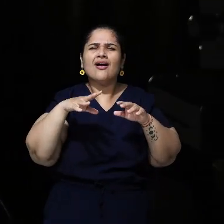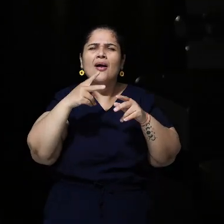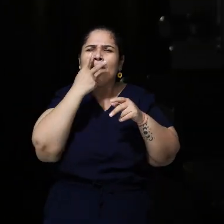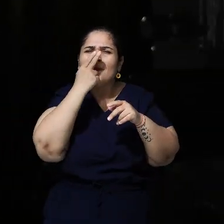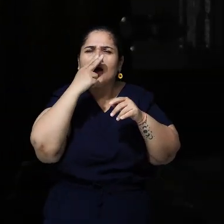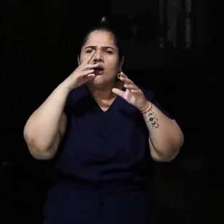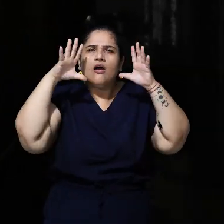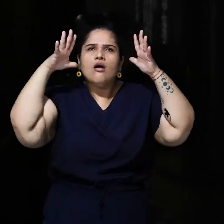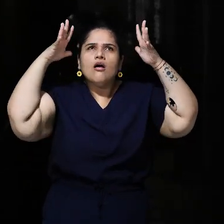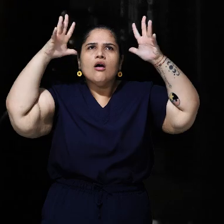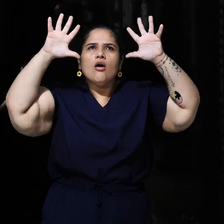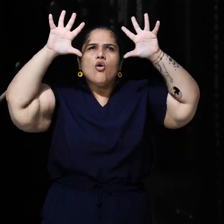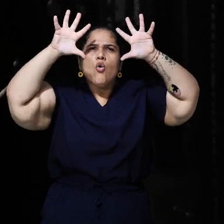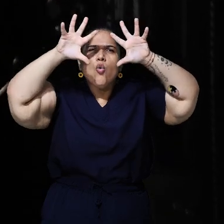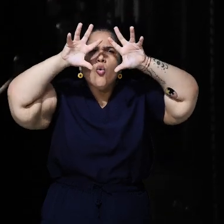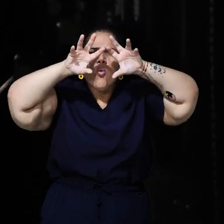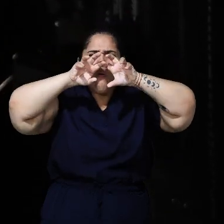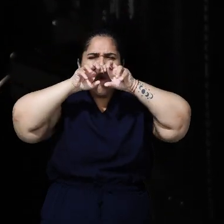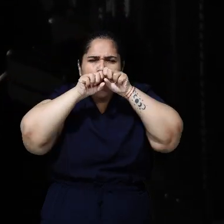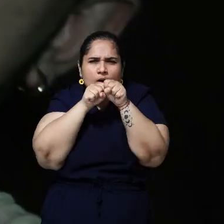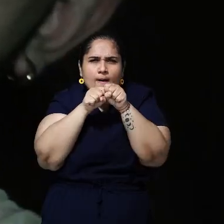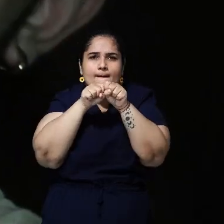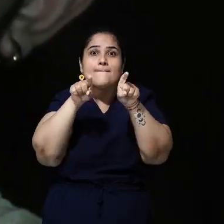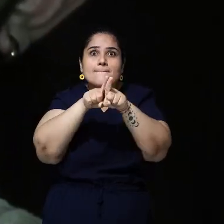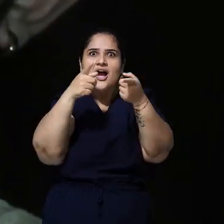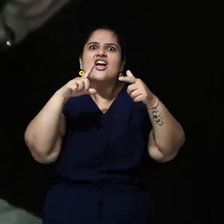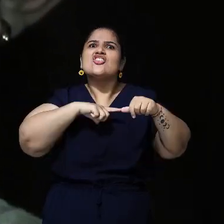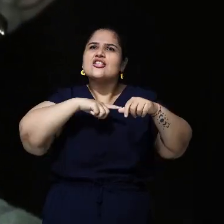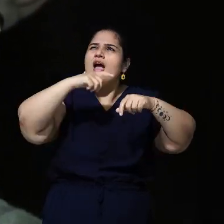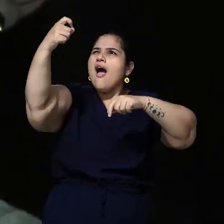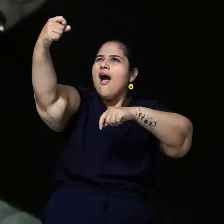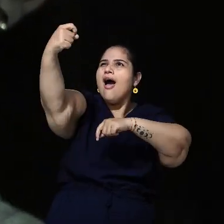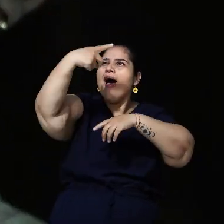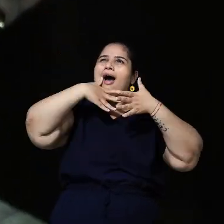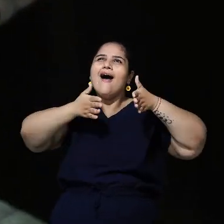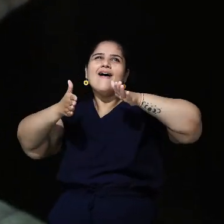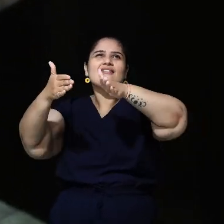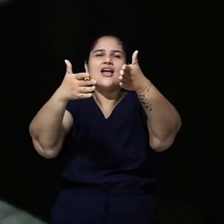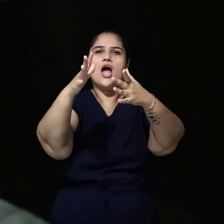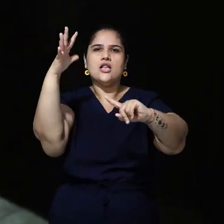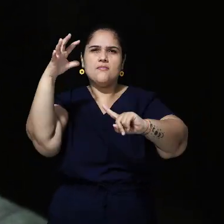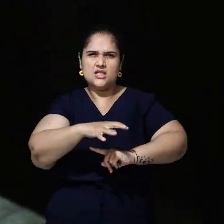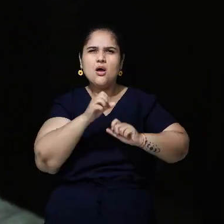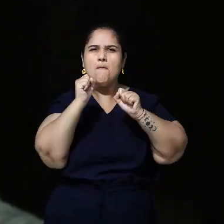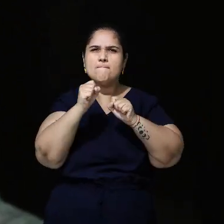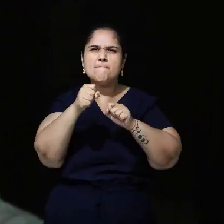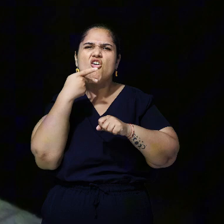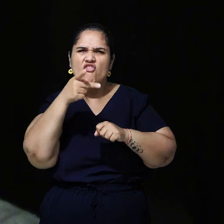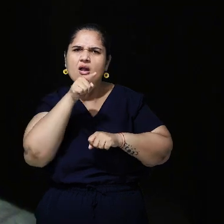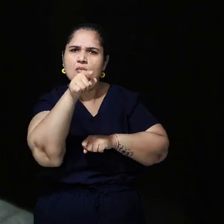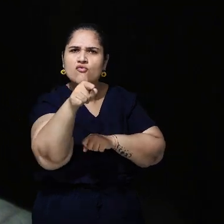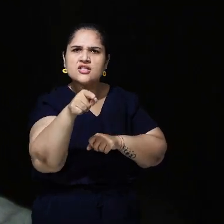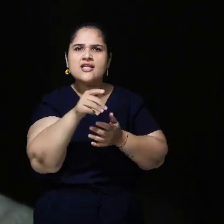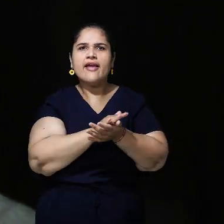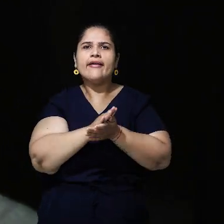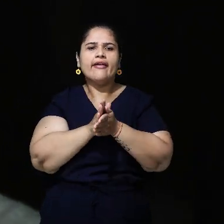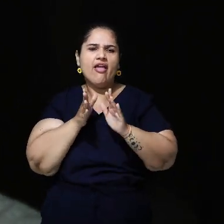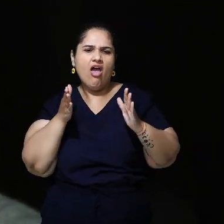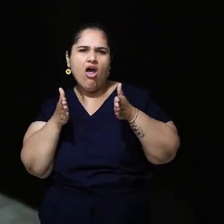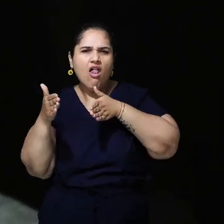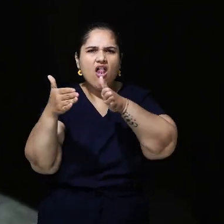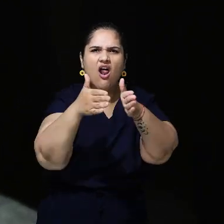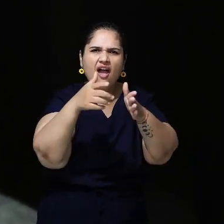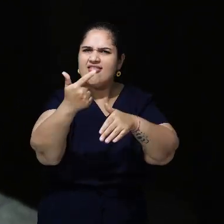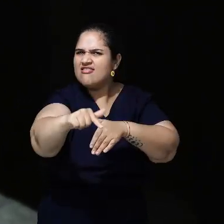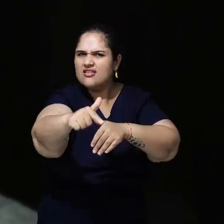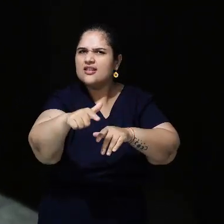caminho. A depressão pode tentar convencer você de que não há saída, que ninguém se importa, que nada vai melhorar. Mas